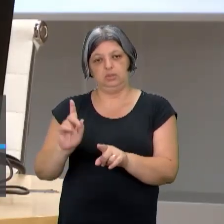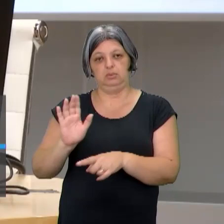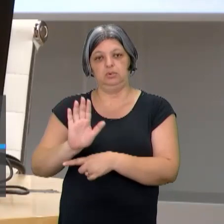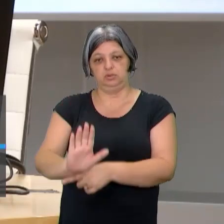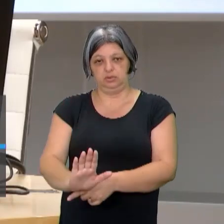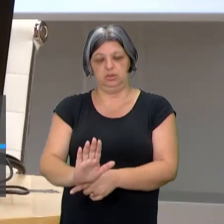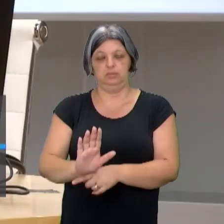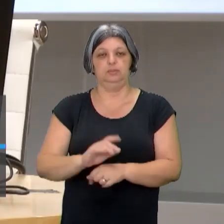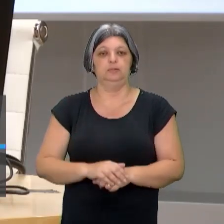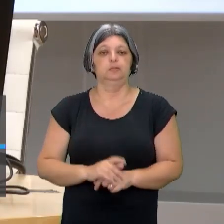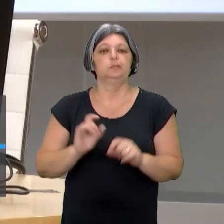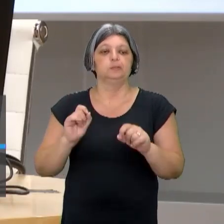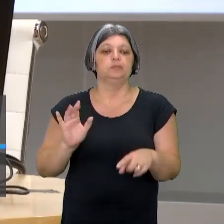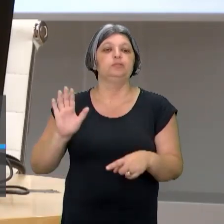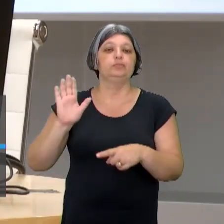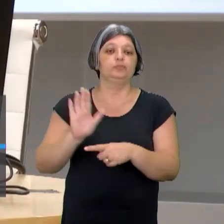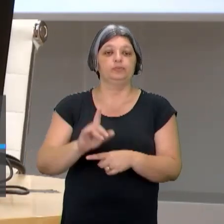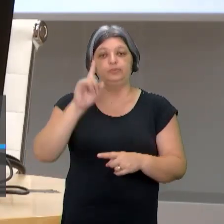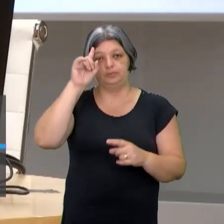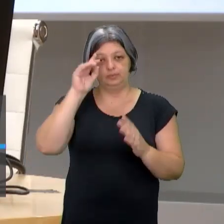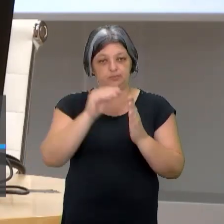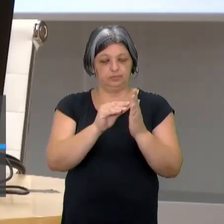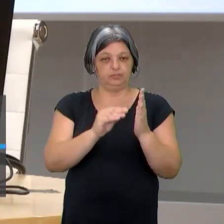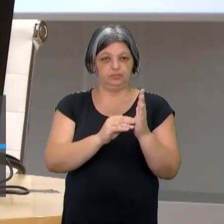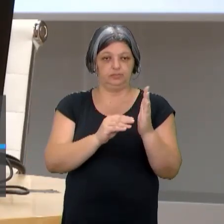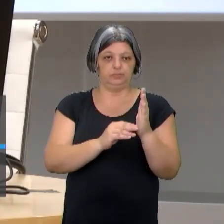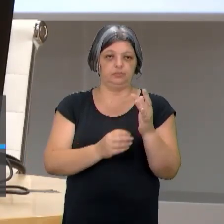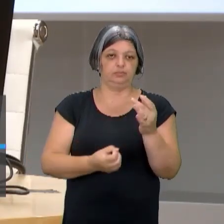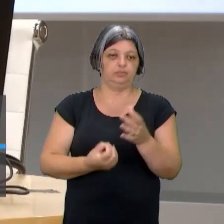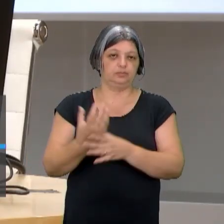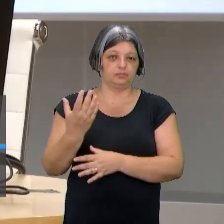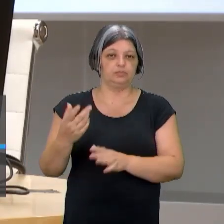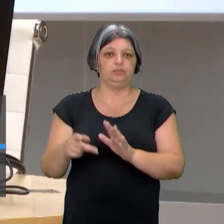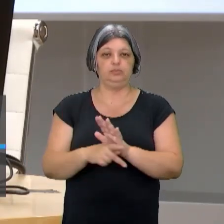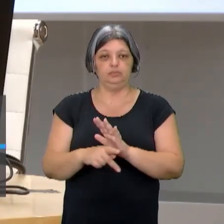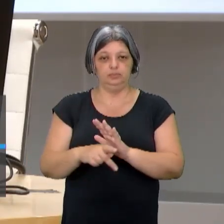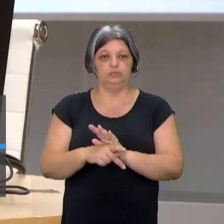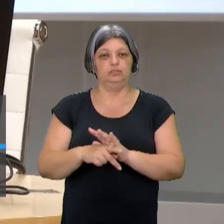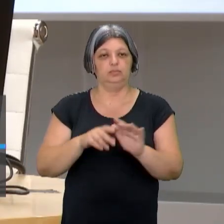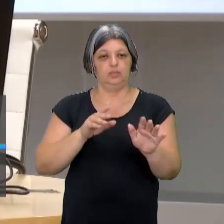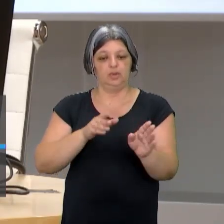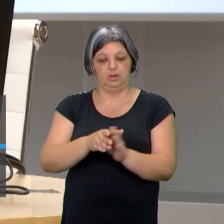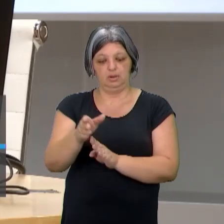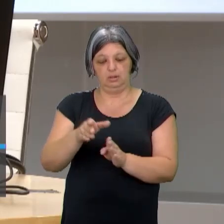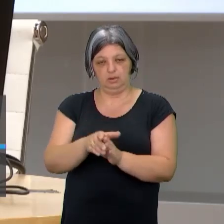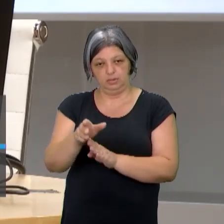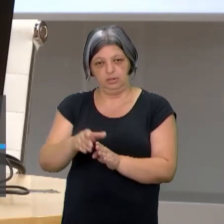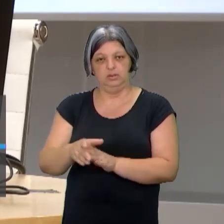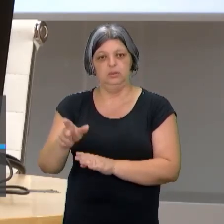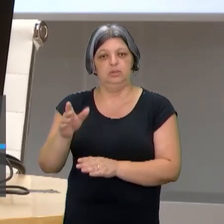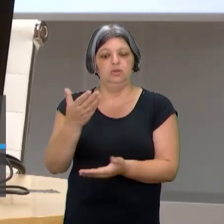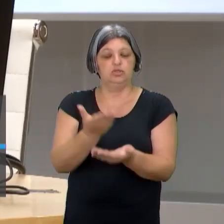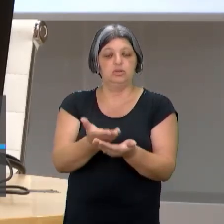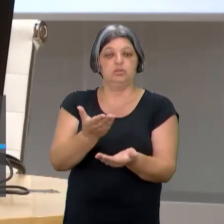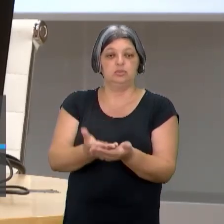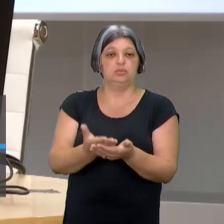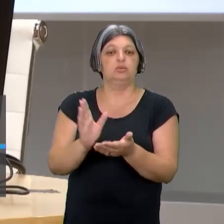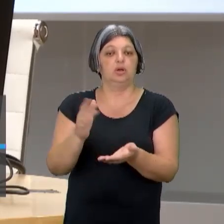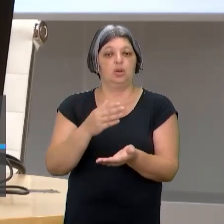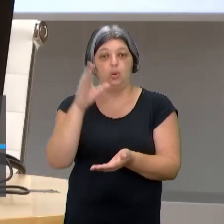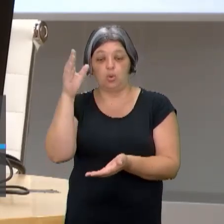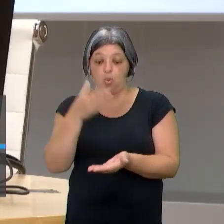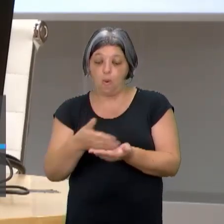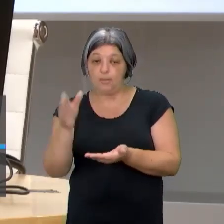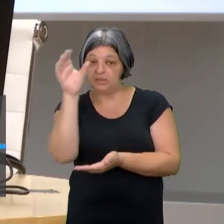quem ajuda a construir a agenda do estudante é o componente orientação de estudos. É lá que eles começam a aprender a construir uma